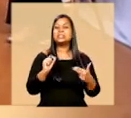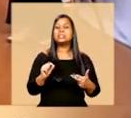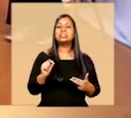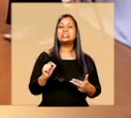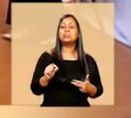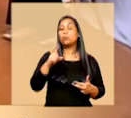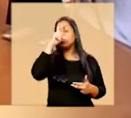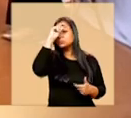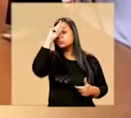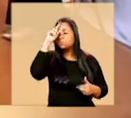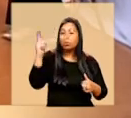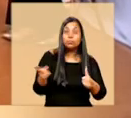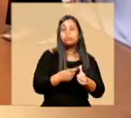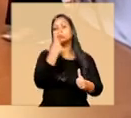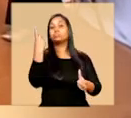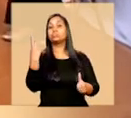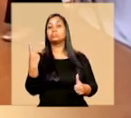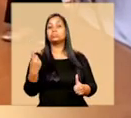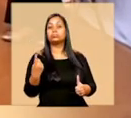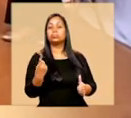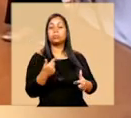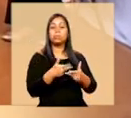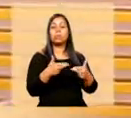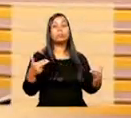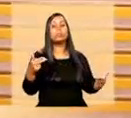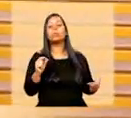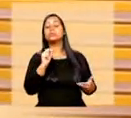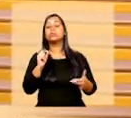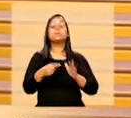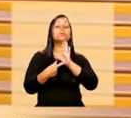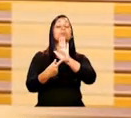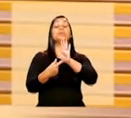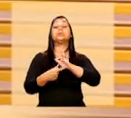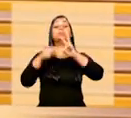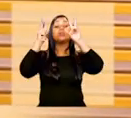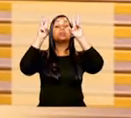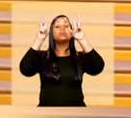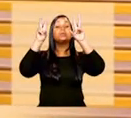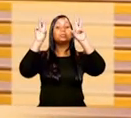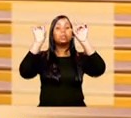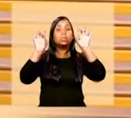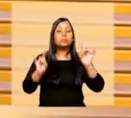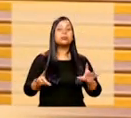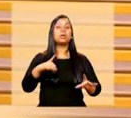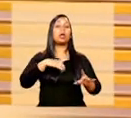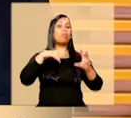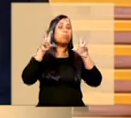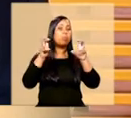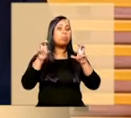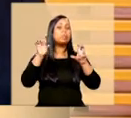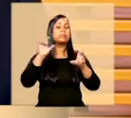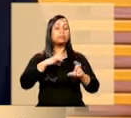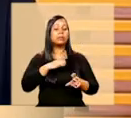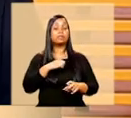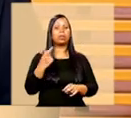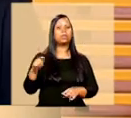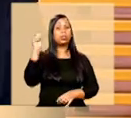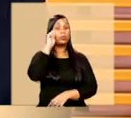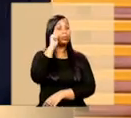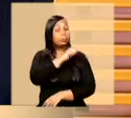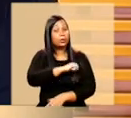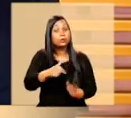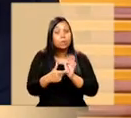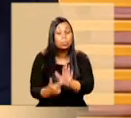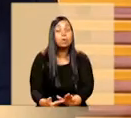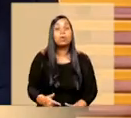o hospital foi pioneiro ou algum recorde batido. O que o senhor poderia destacar para a gente nesse assunto? Não só o HB, mas São José do Rio Preto